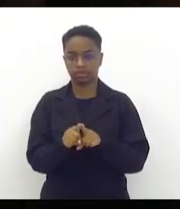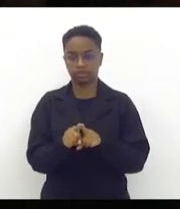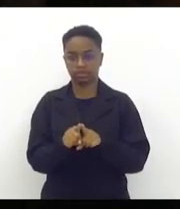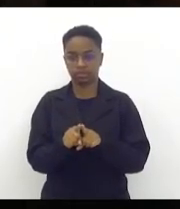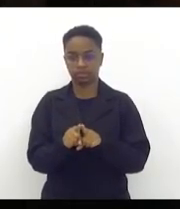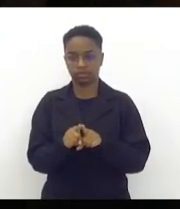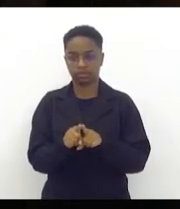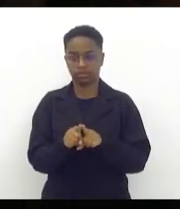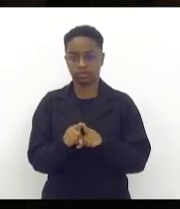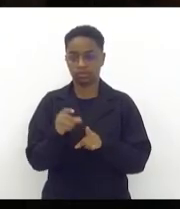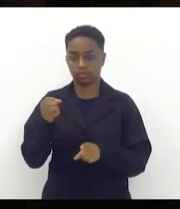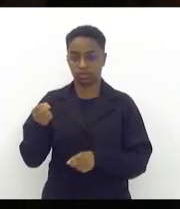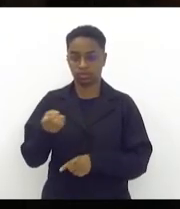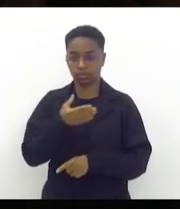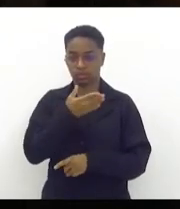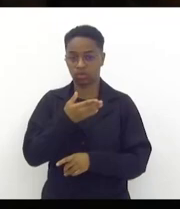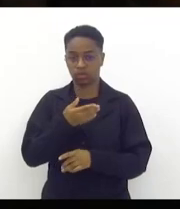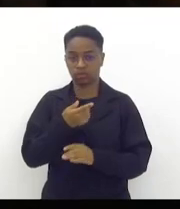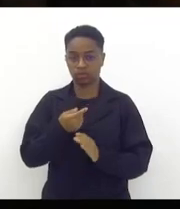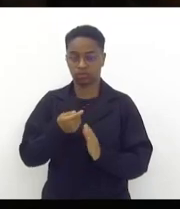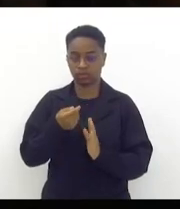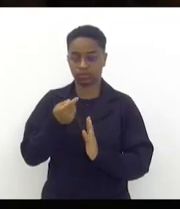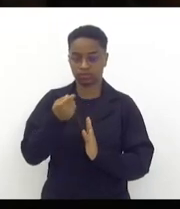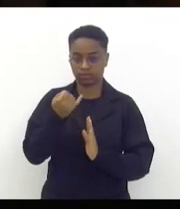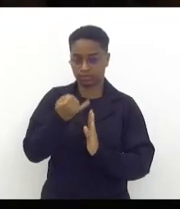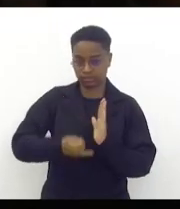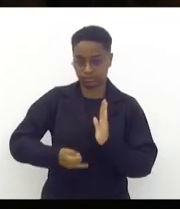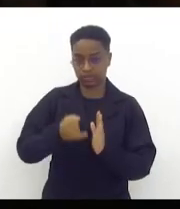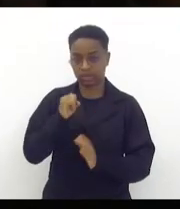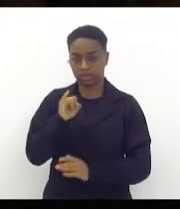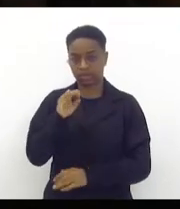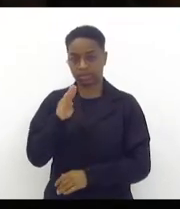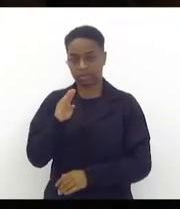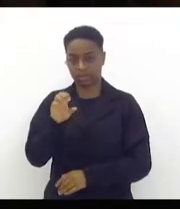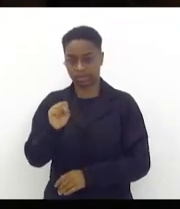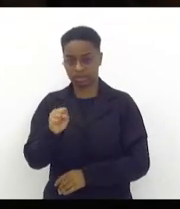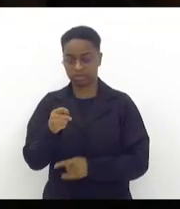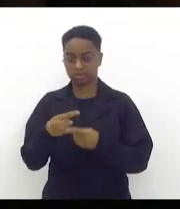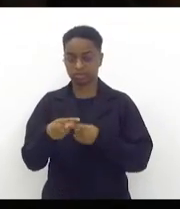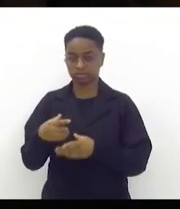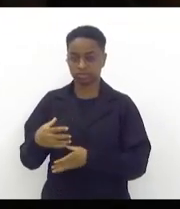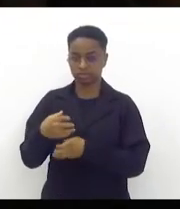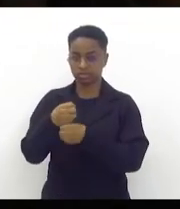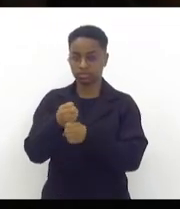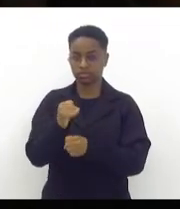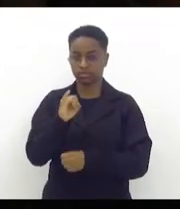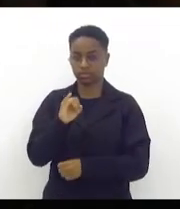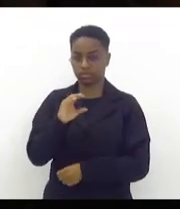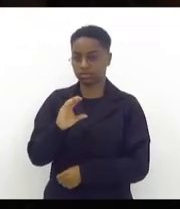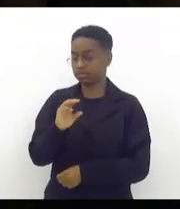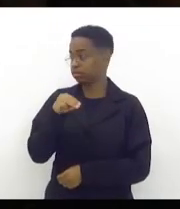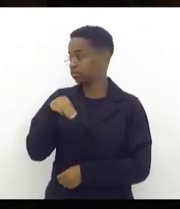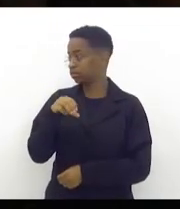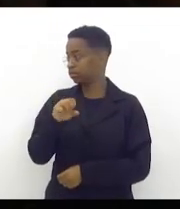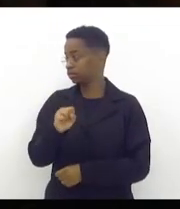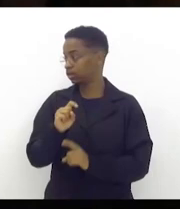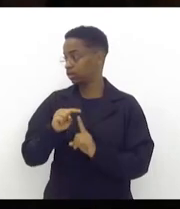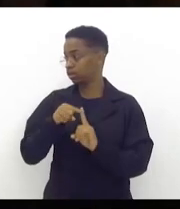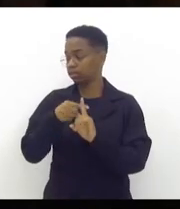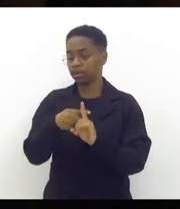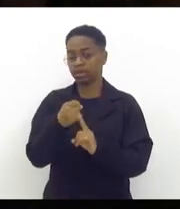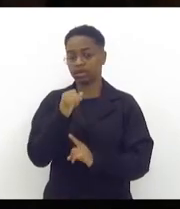o novo tributo, o IBS, que é o somatório do ICMS com